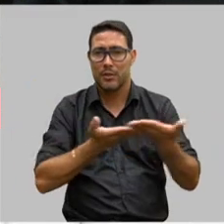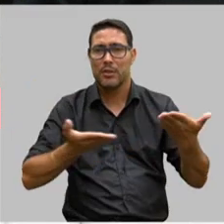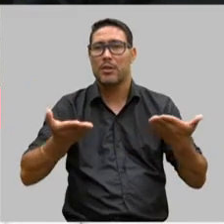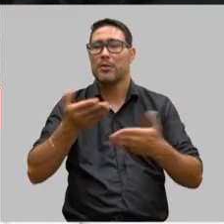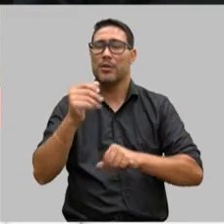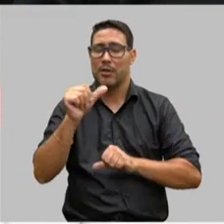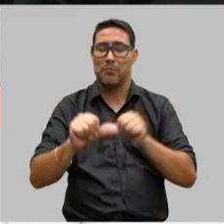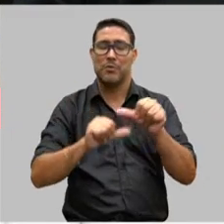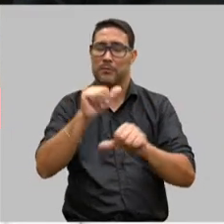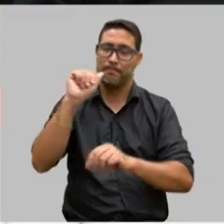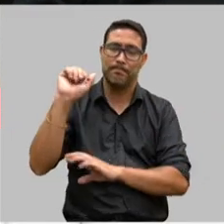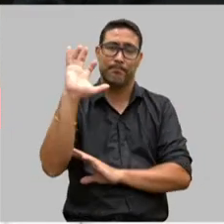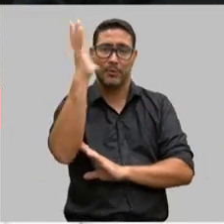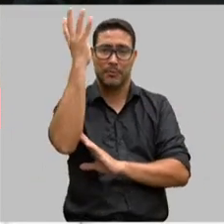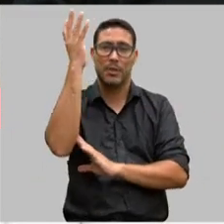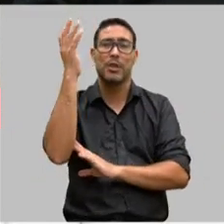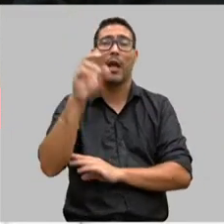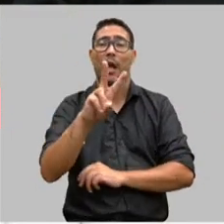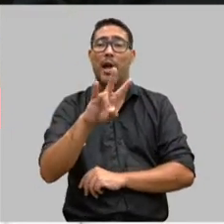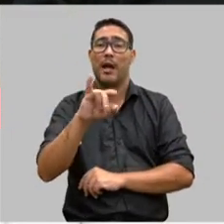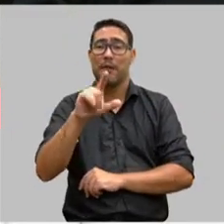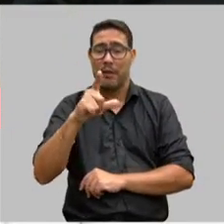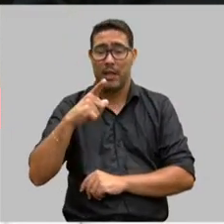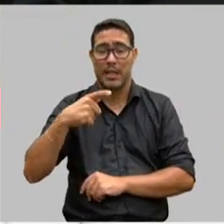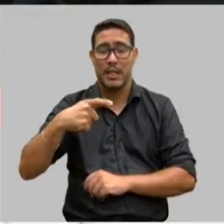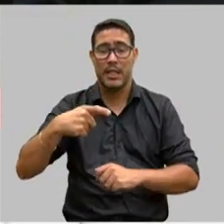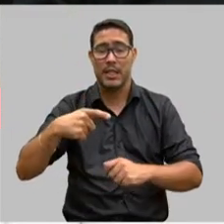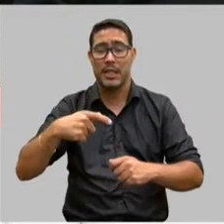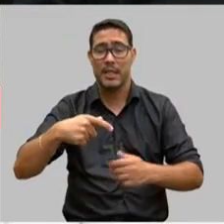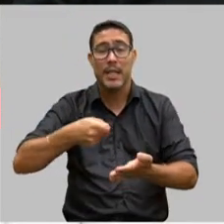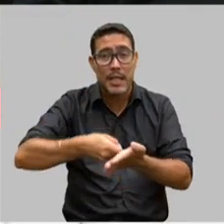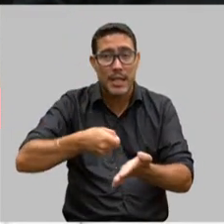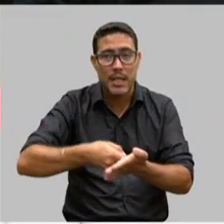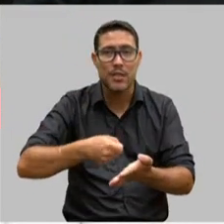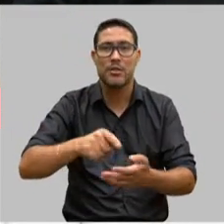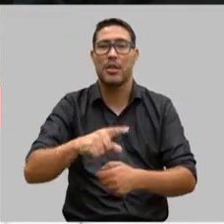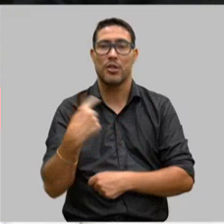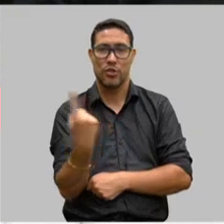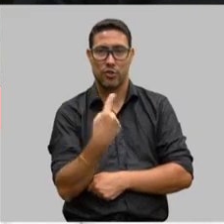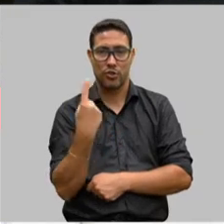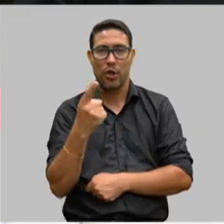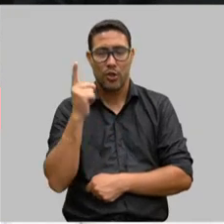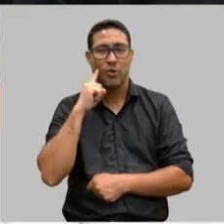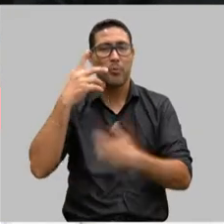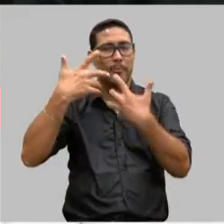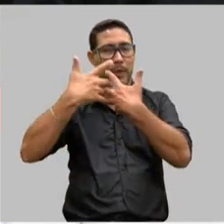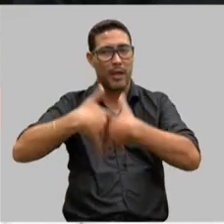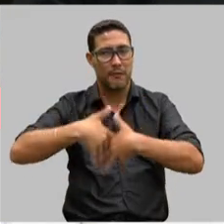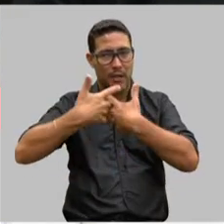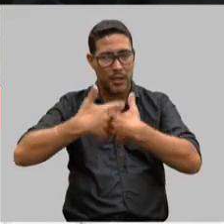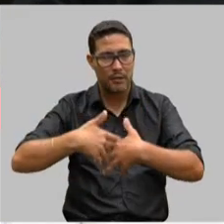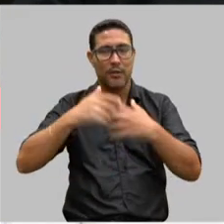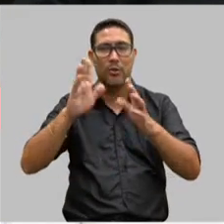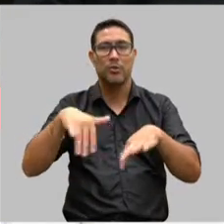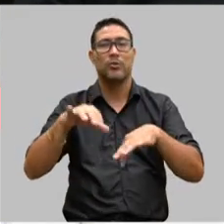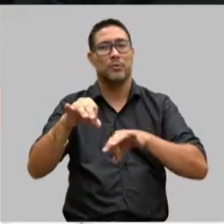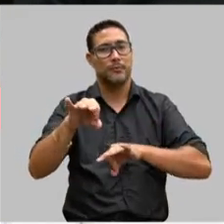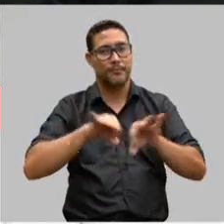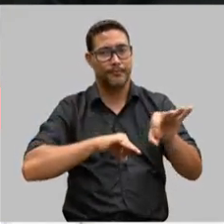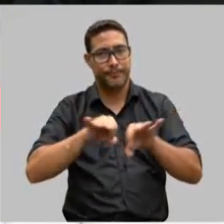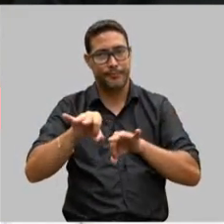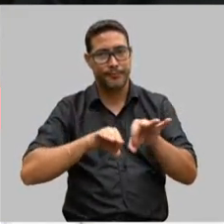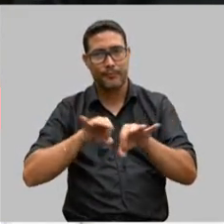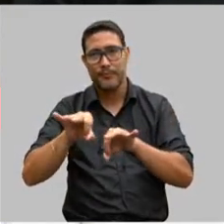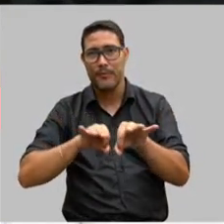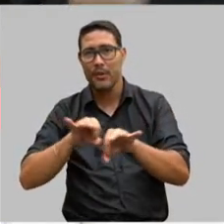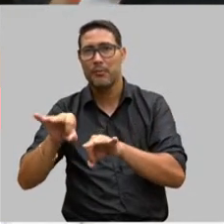curso, vai exigir ou exige de nós uma reflexão sobre planejamento